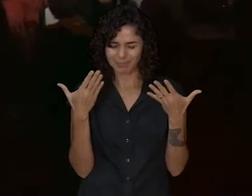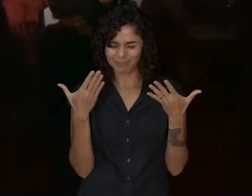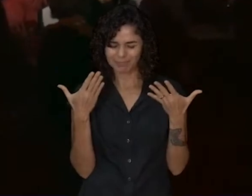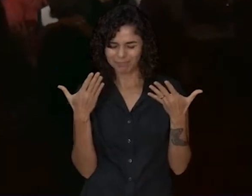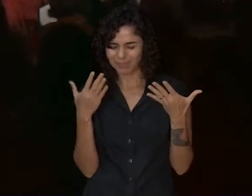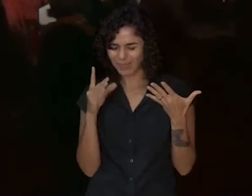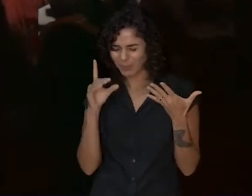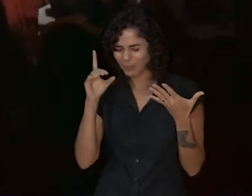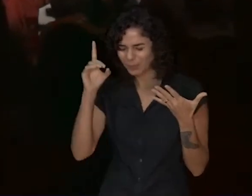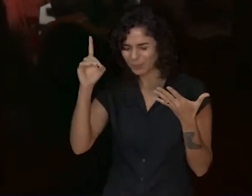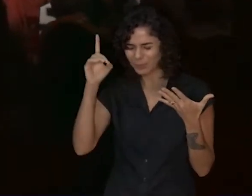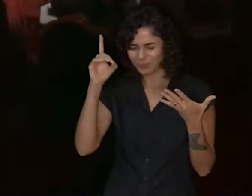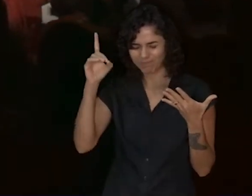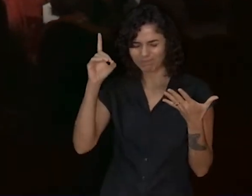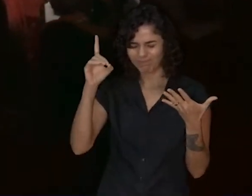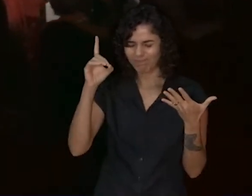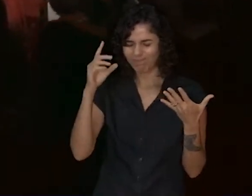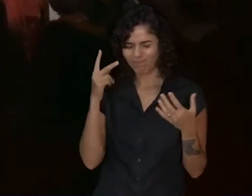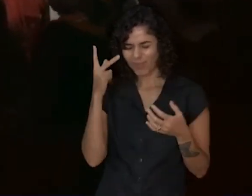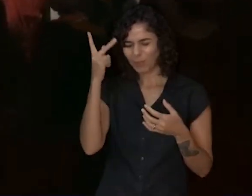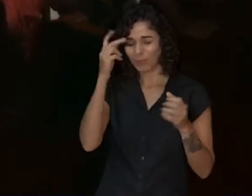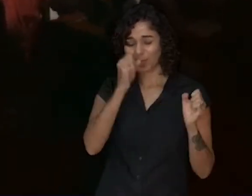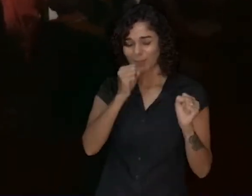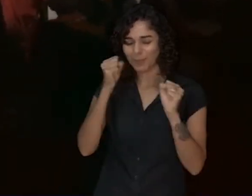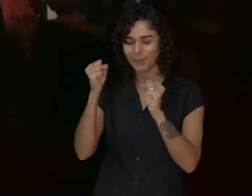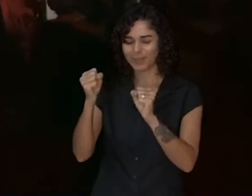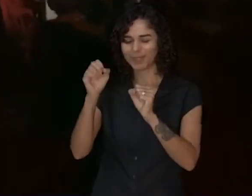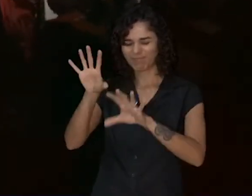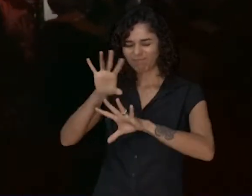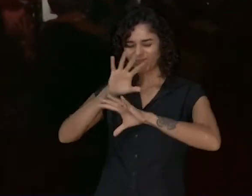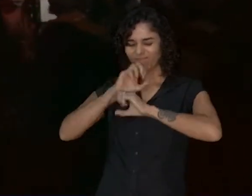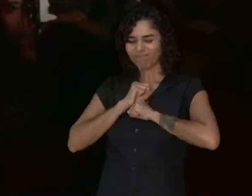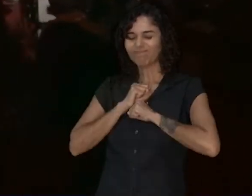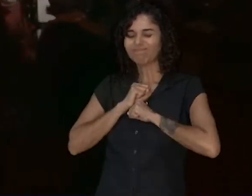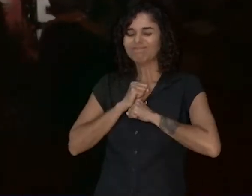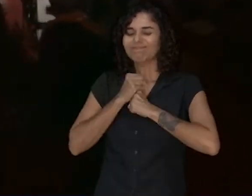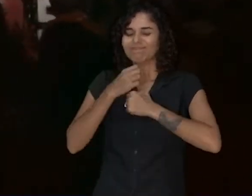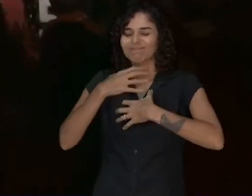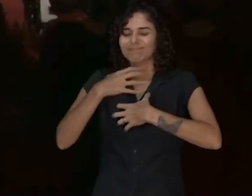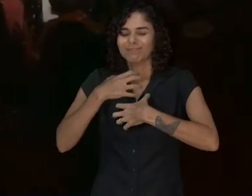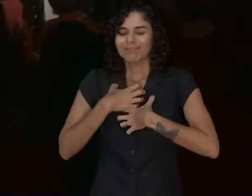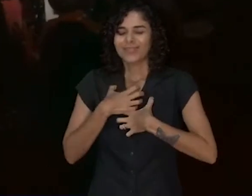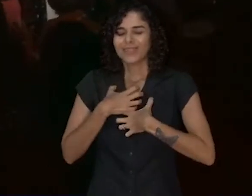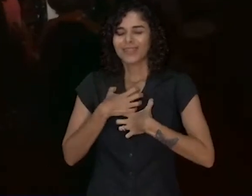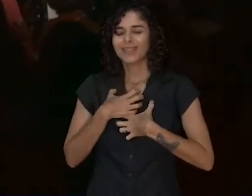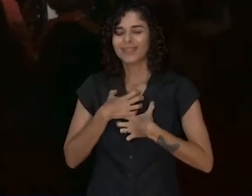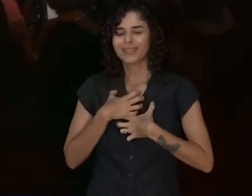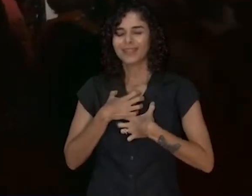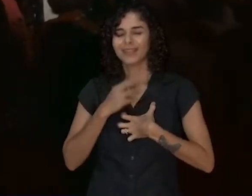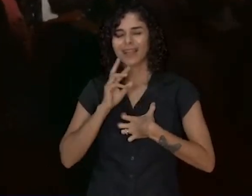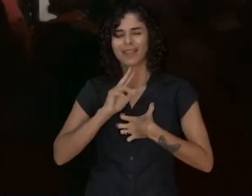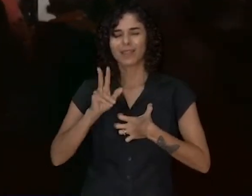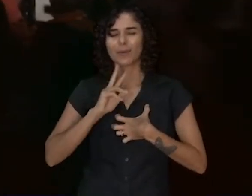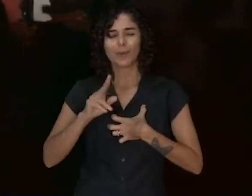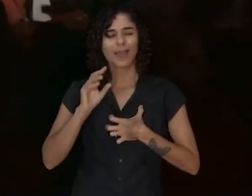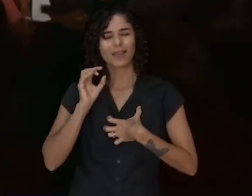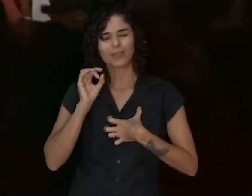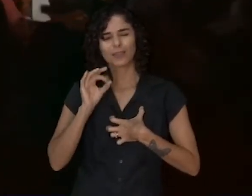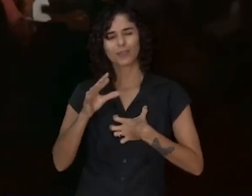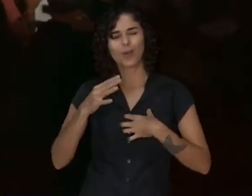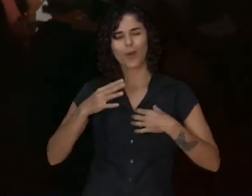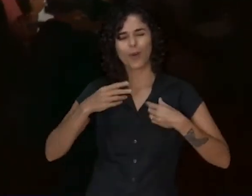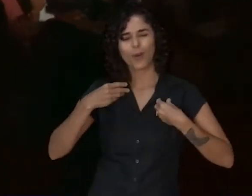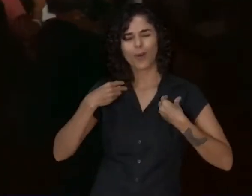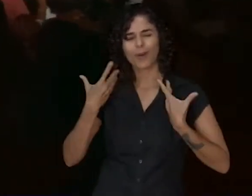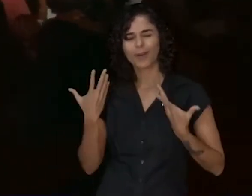figuradamente, o poder de Jesus. Não um manto de tecido, de linho, mas um